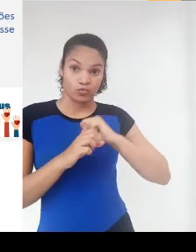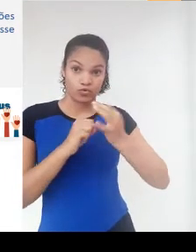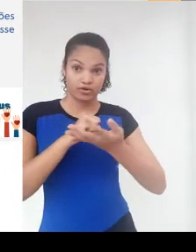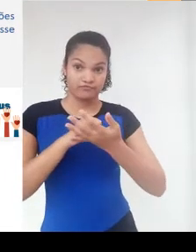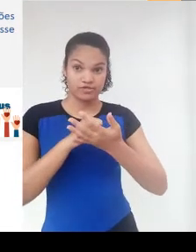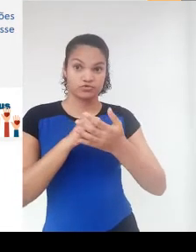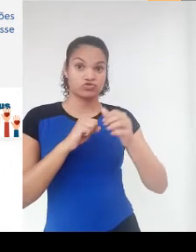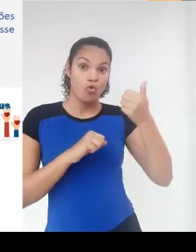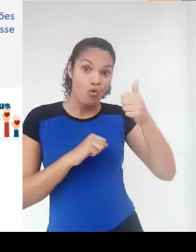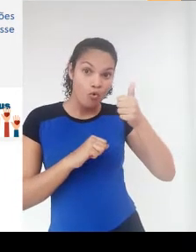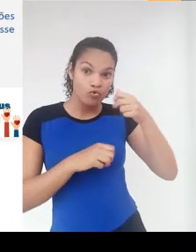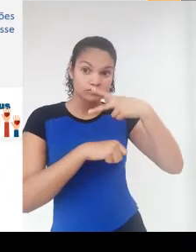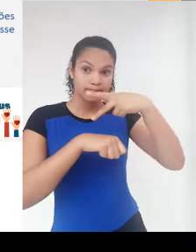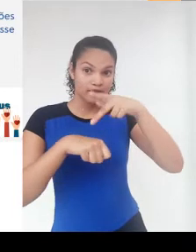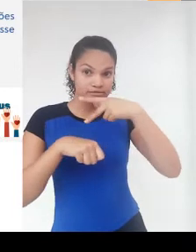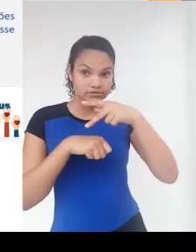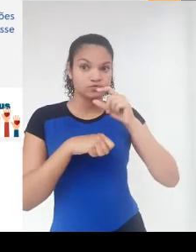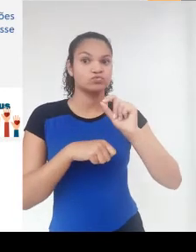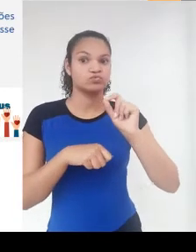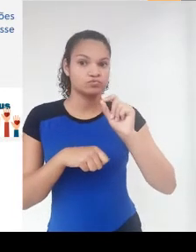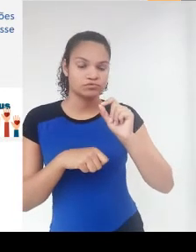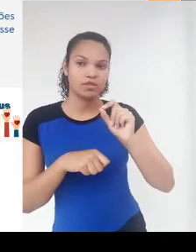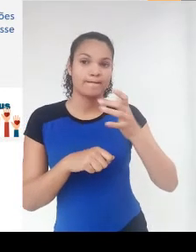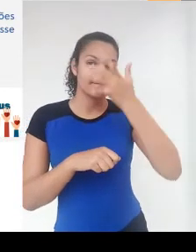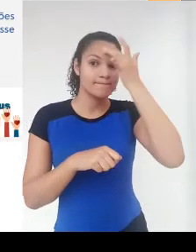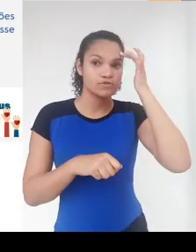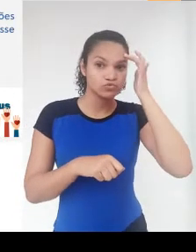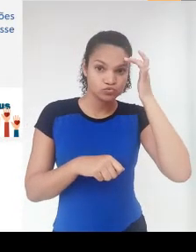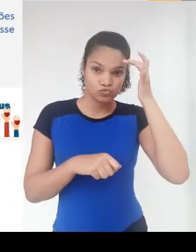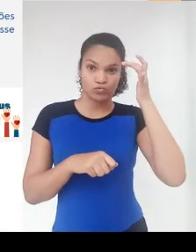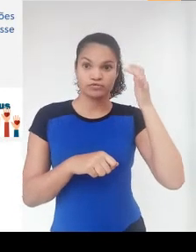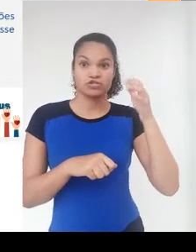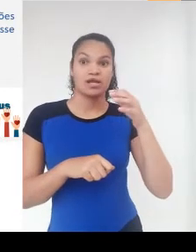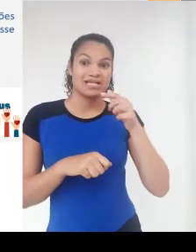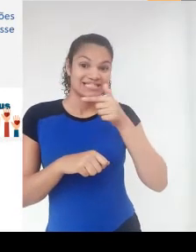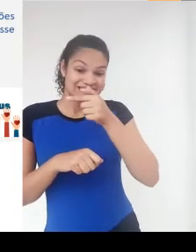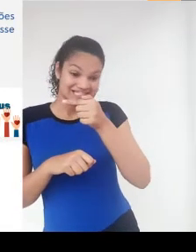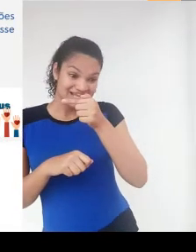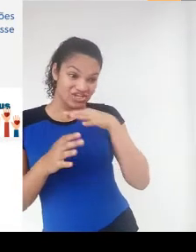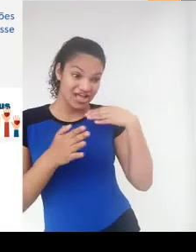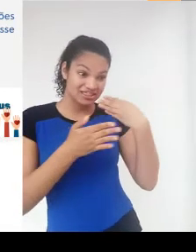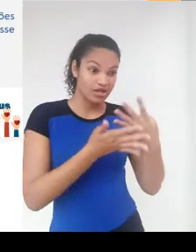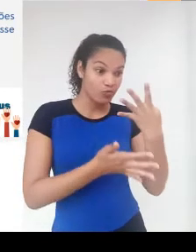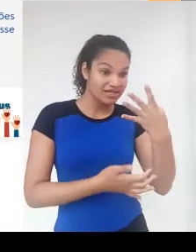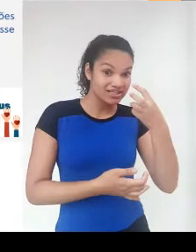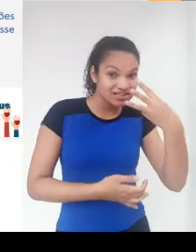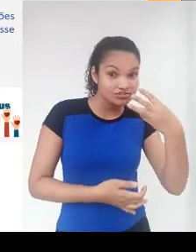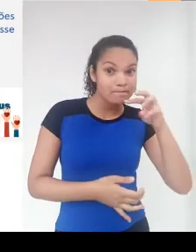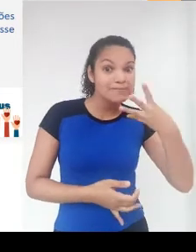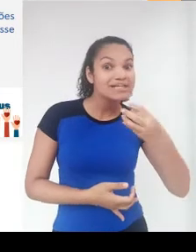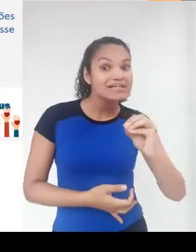na Europa indicam o quê? Que a população infectada pode ser de 7 a 43 milhões de pessoas. E